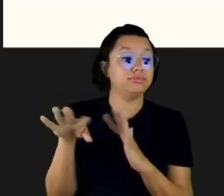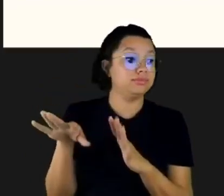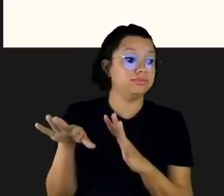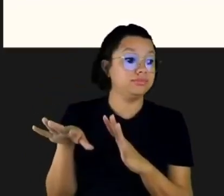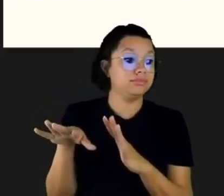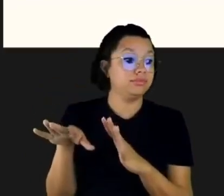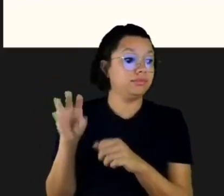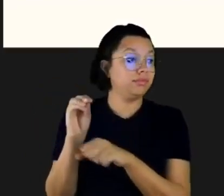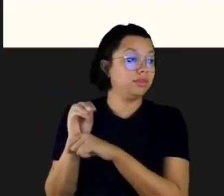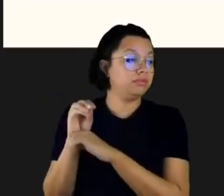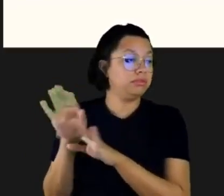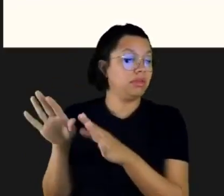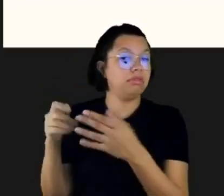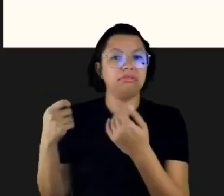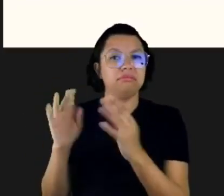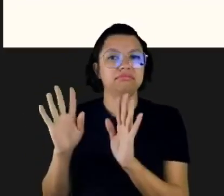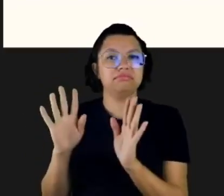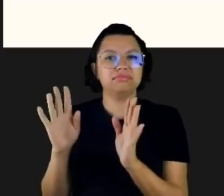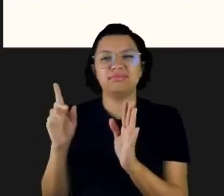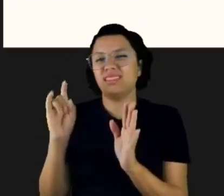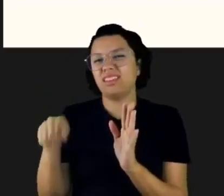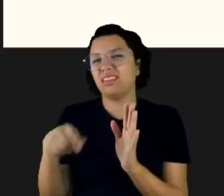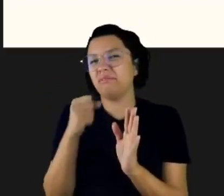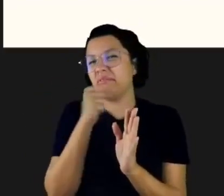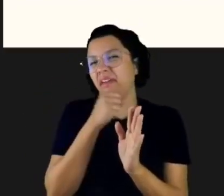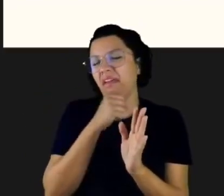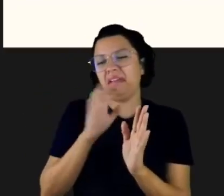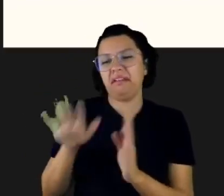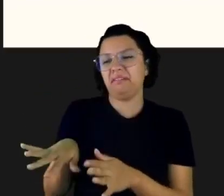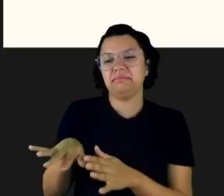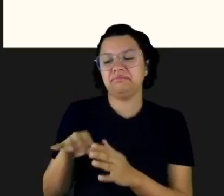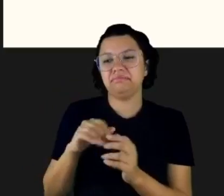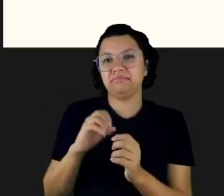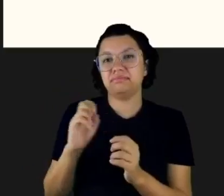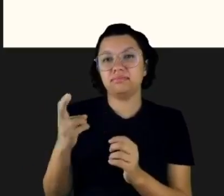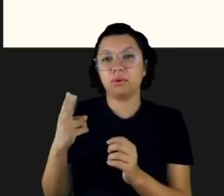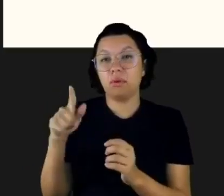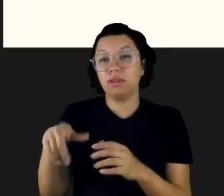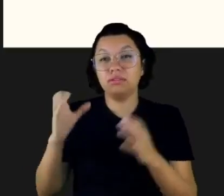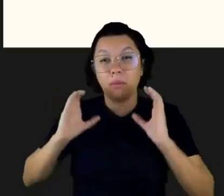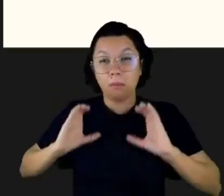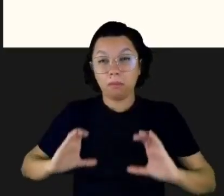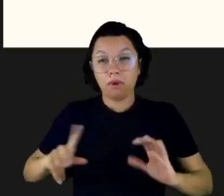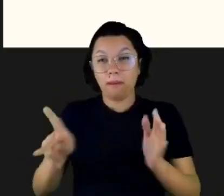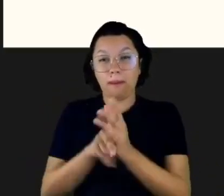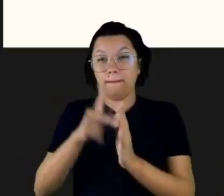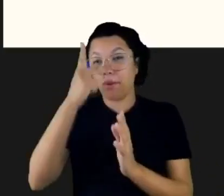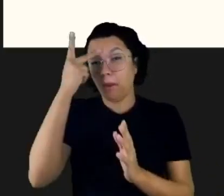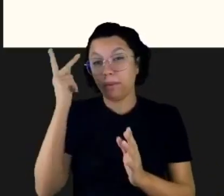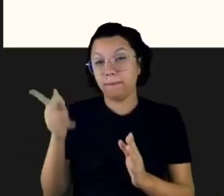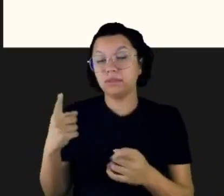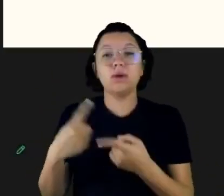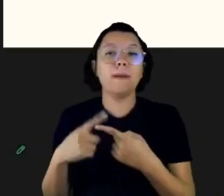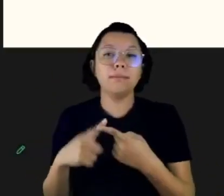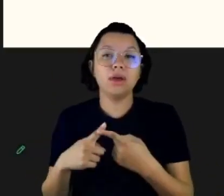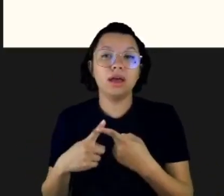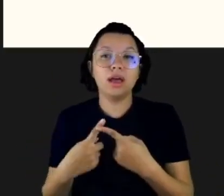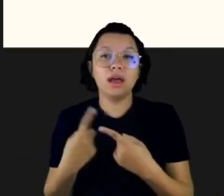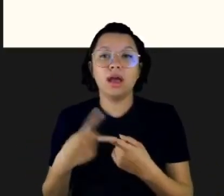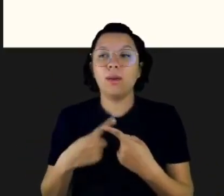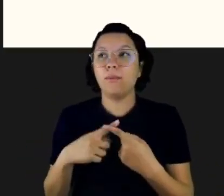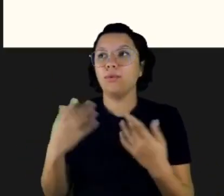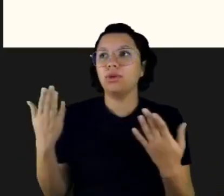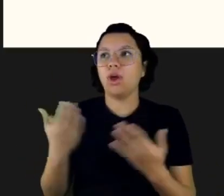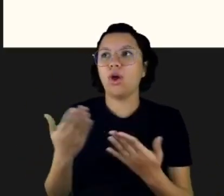que é porque está velho. Ou a gente acha que aquele comportamento é da pessoa. Por quê? Porque nós temos hoje um número